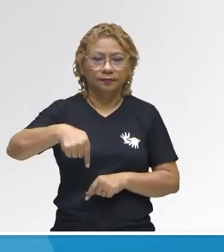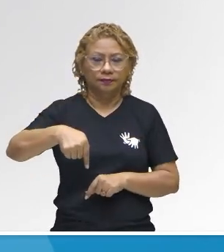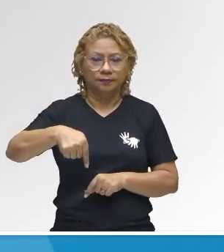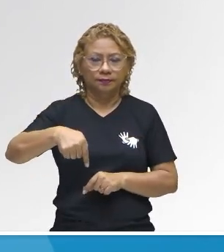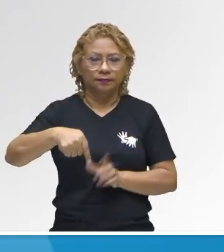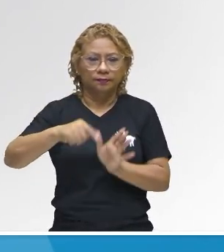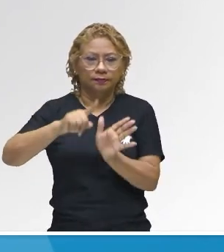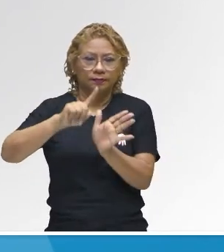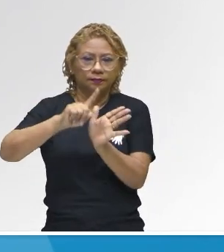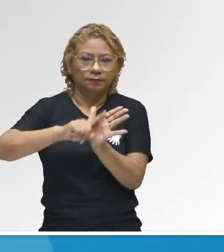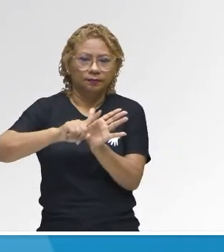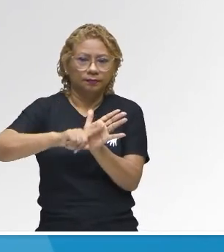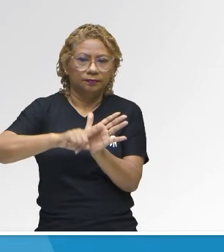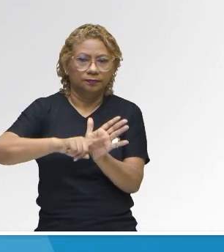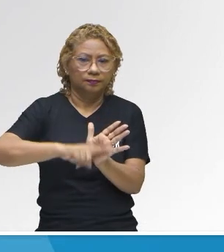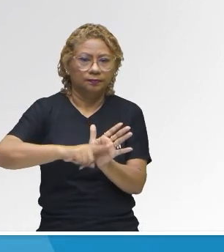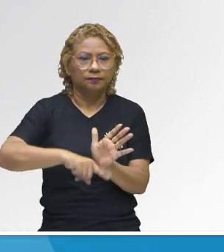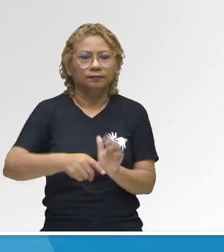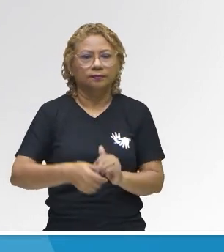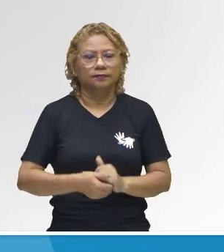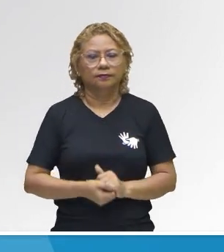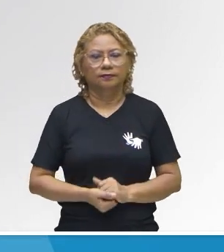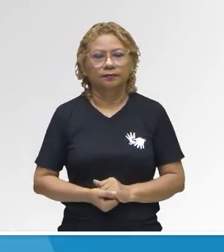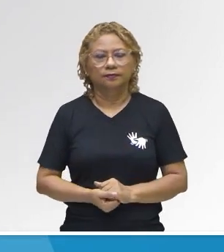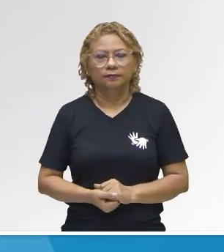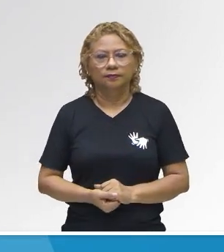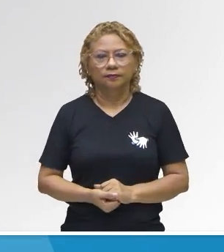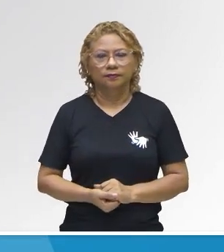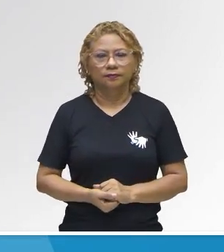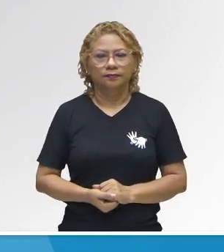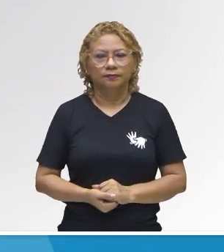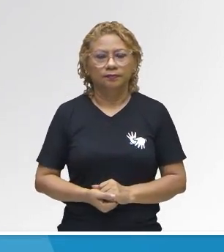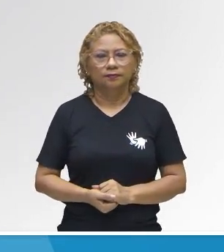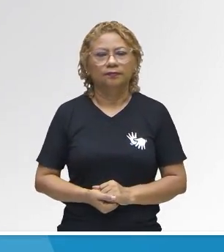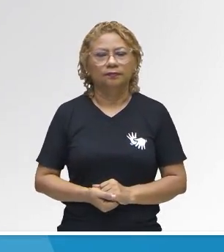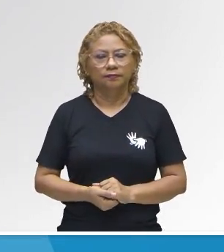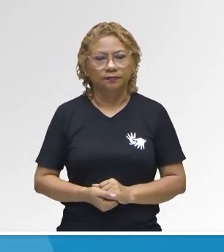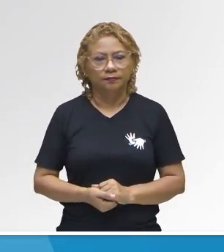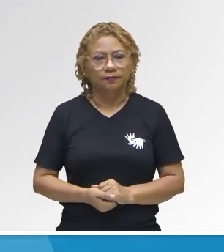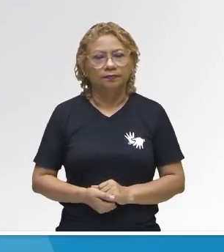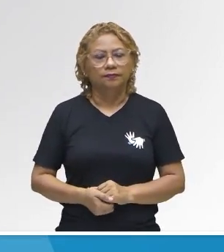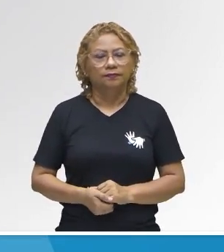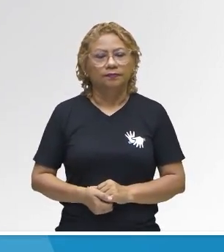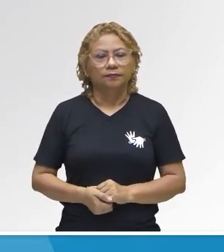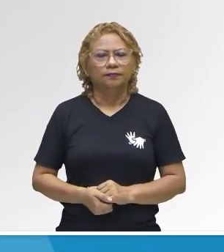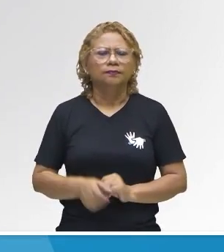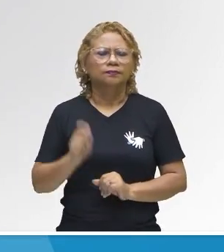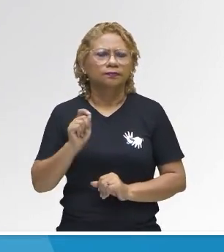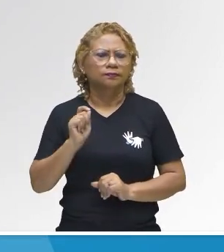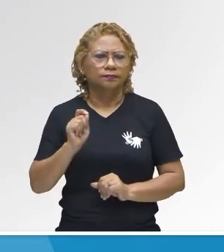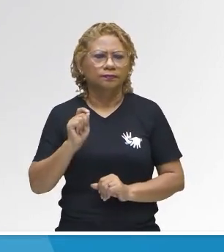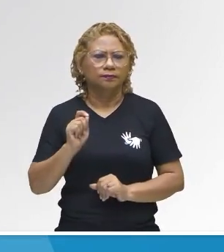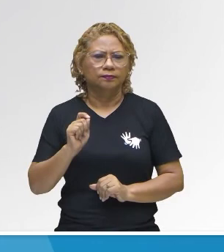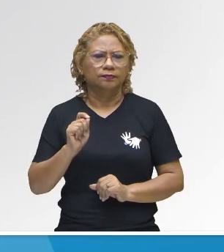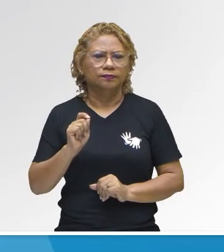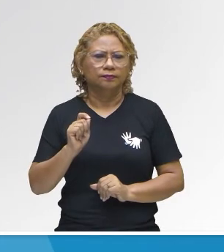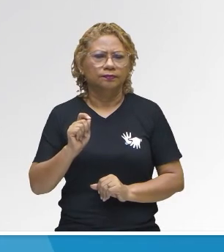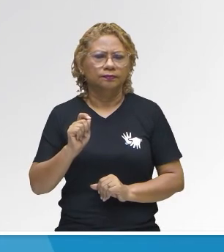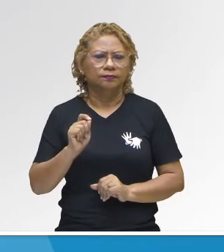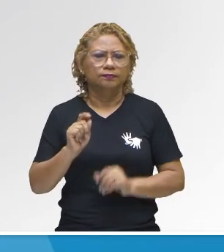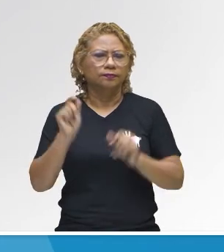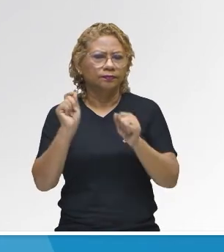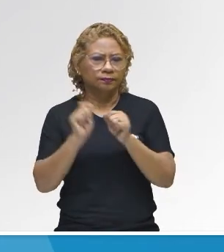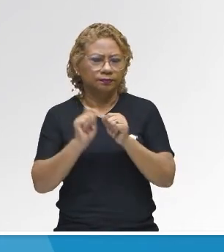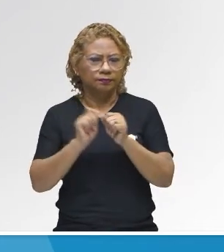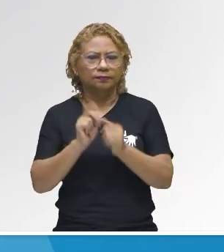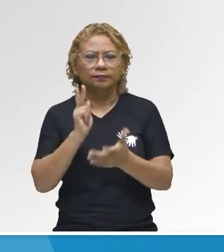temos os valores positivos e para cá temos os valores negativos. E o que vai acontecer? Sempre a gente vai